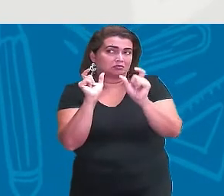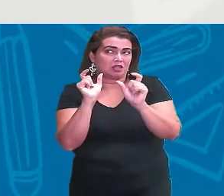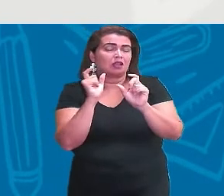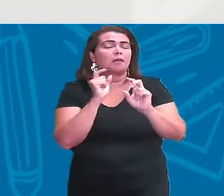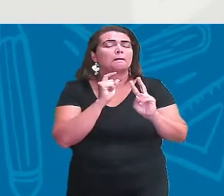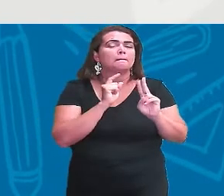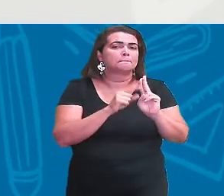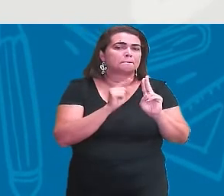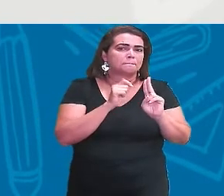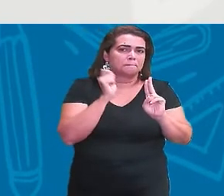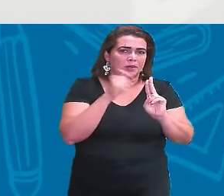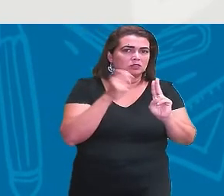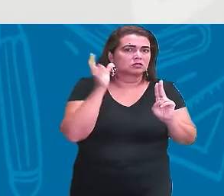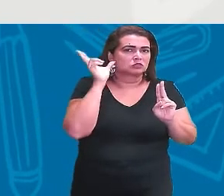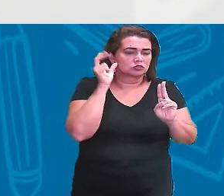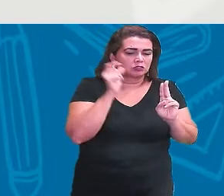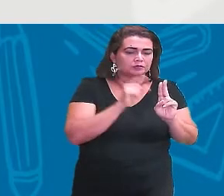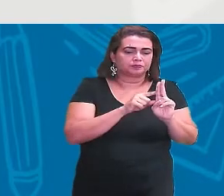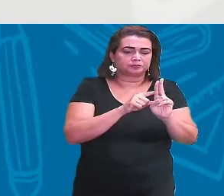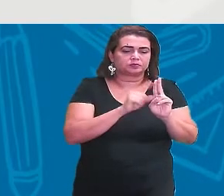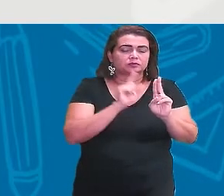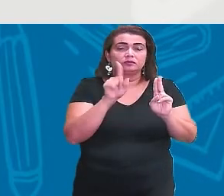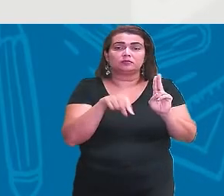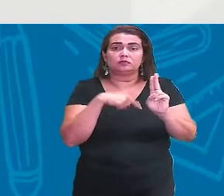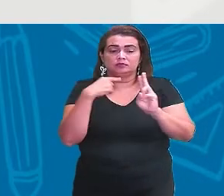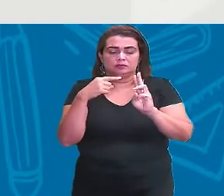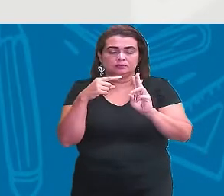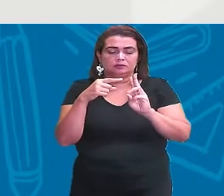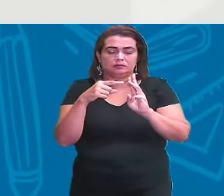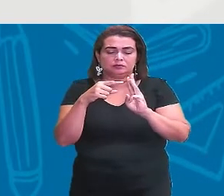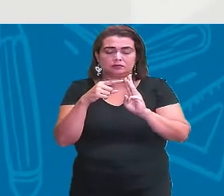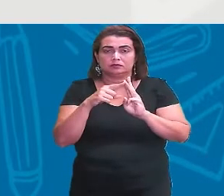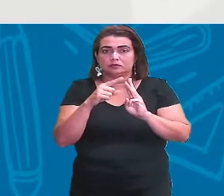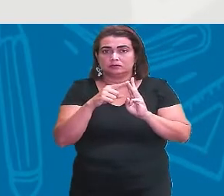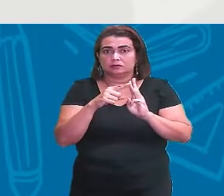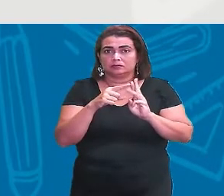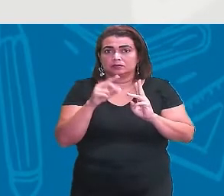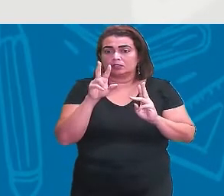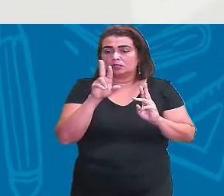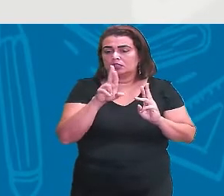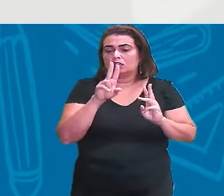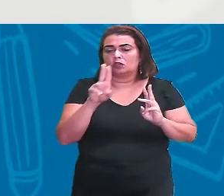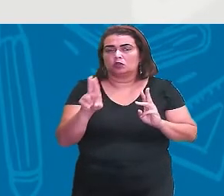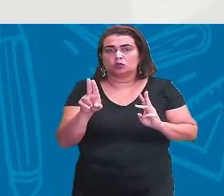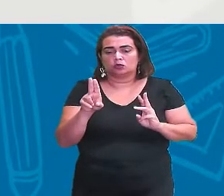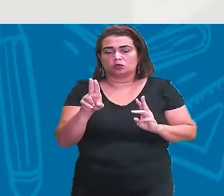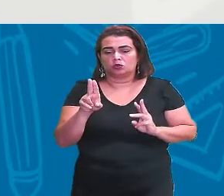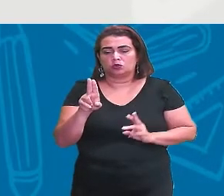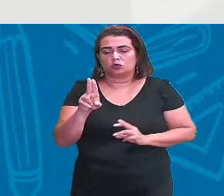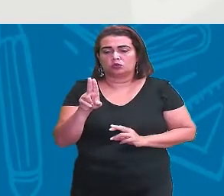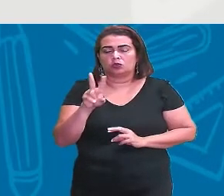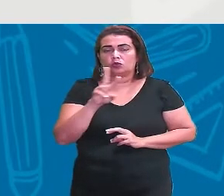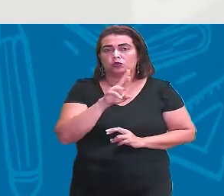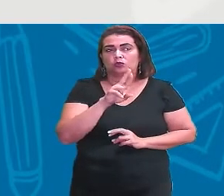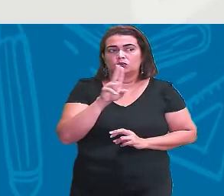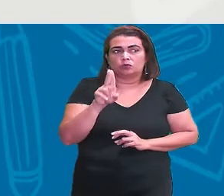o som próprio. Segunda sílaba, ru, olha aí,